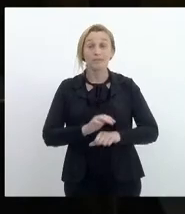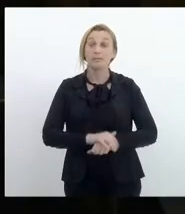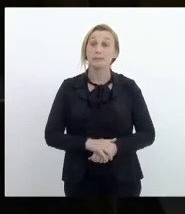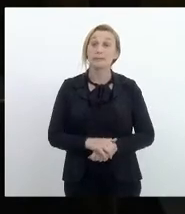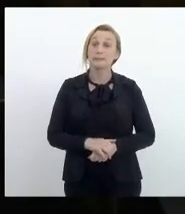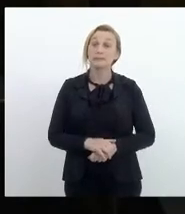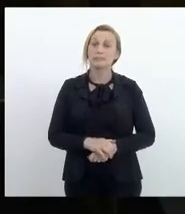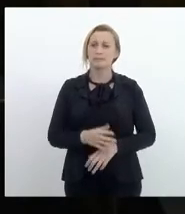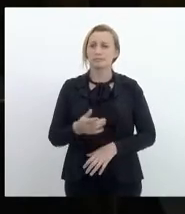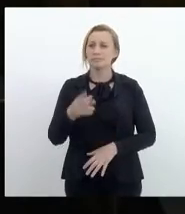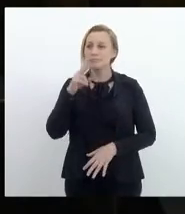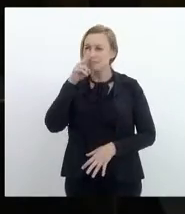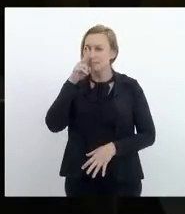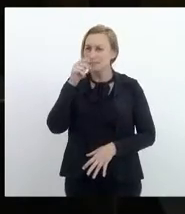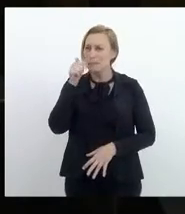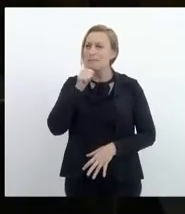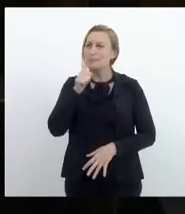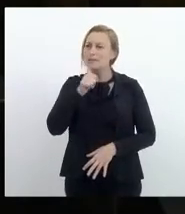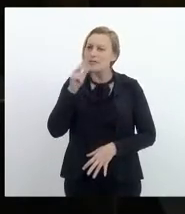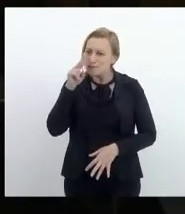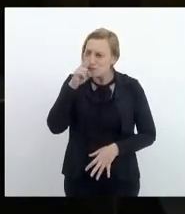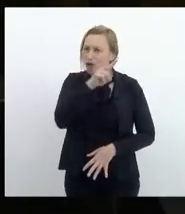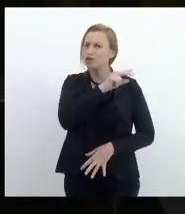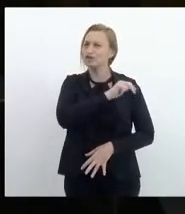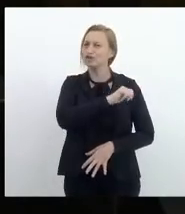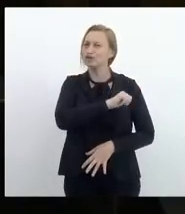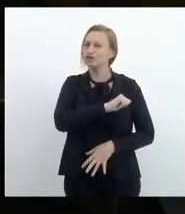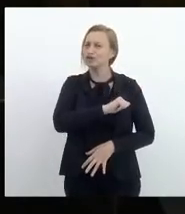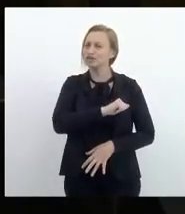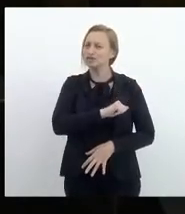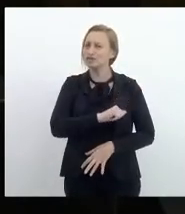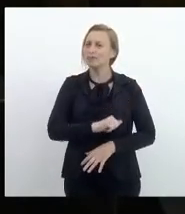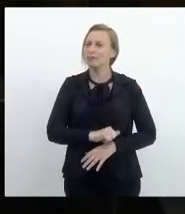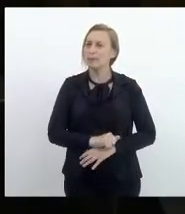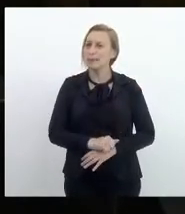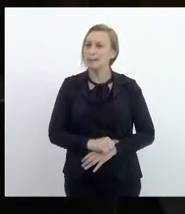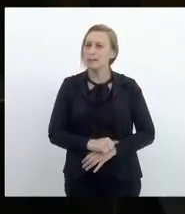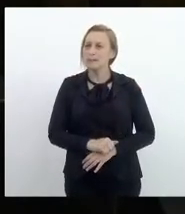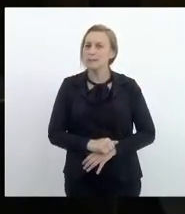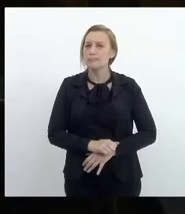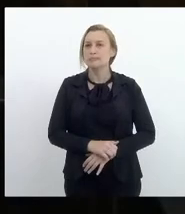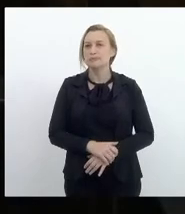sendo uma mulher forte de uma índole